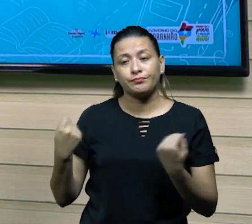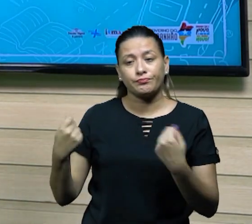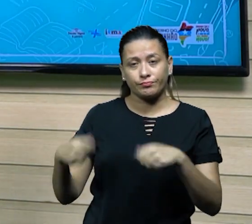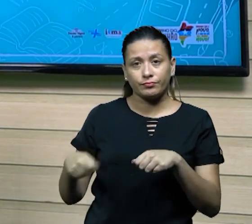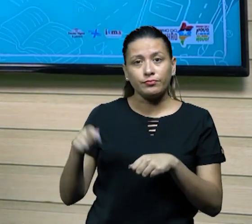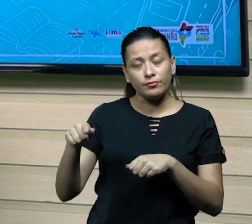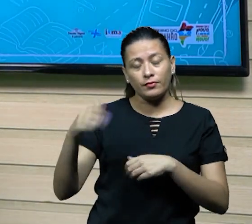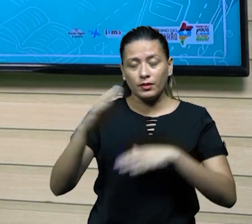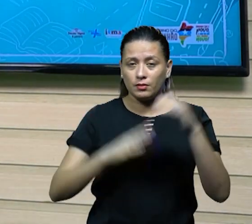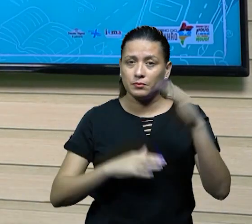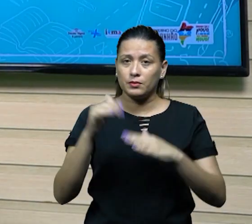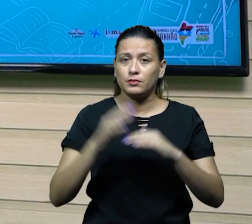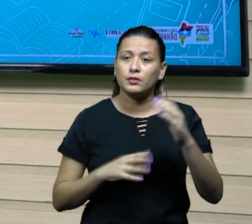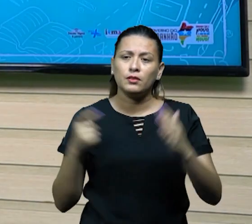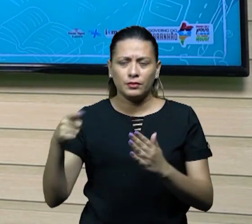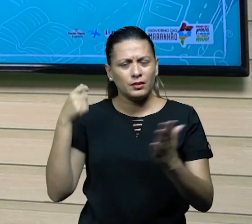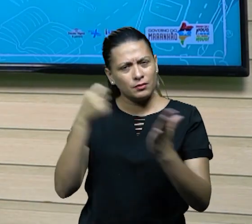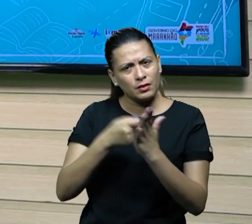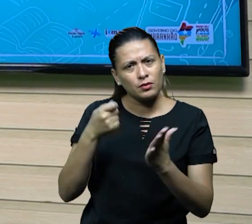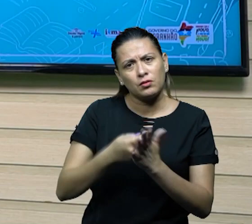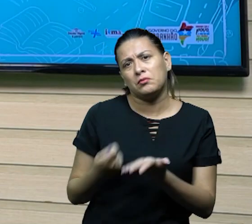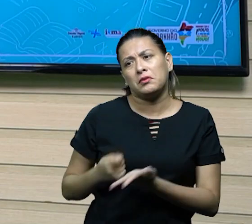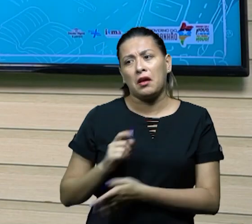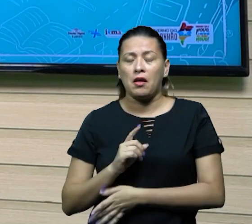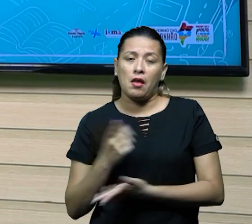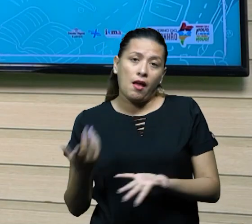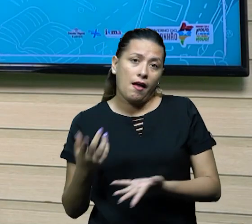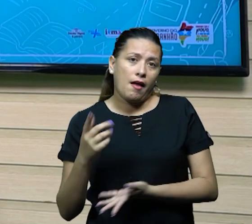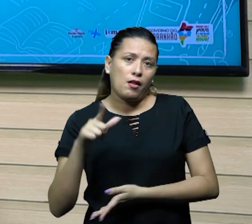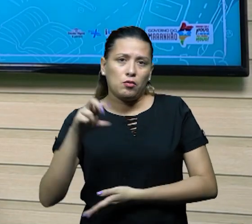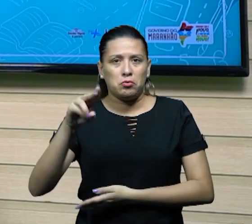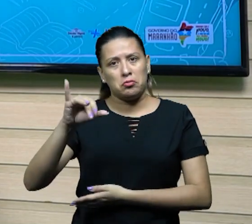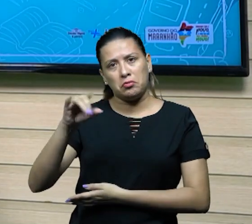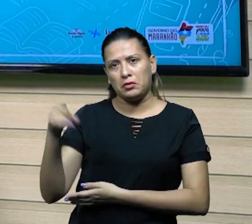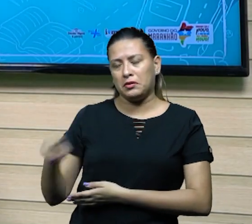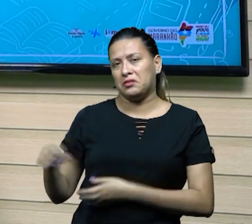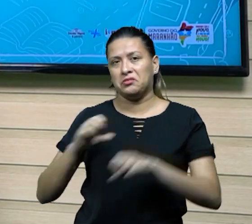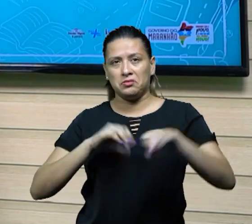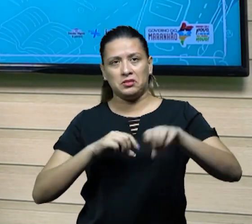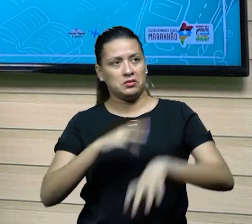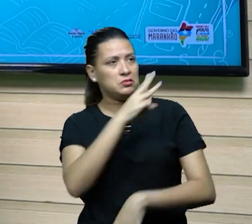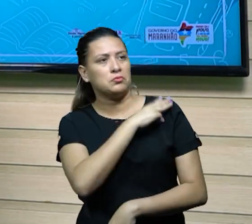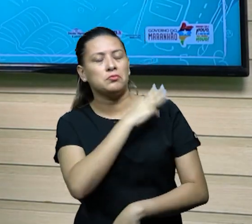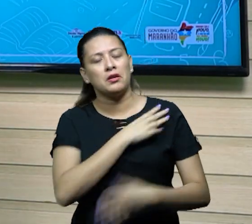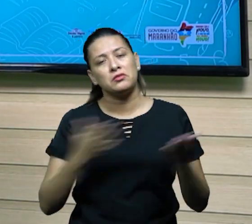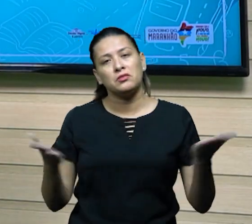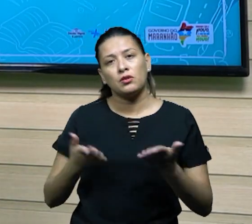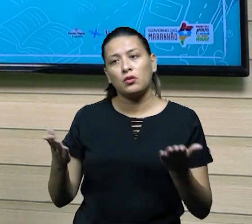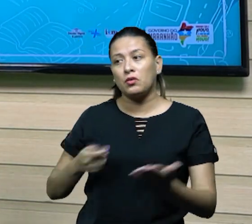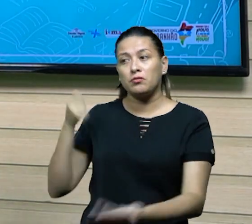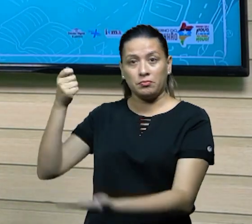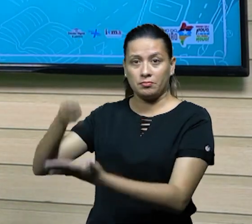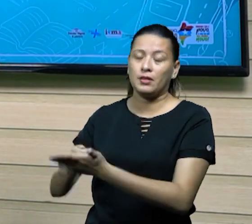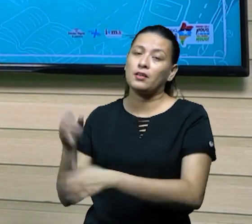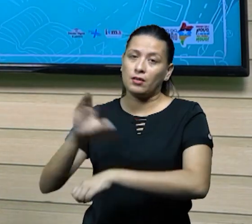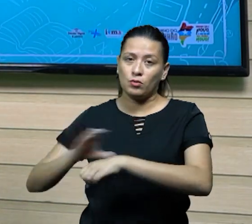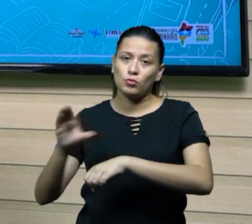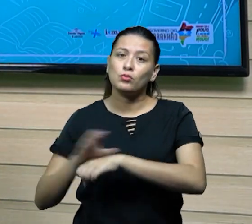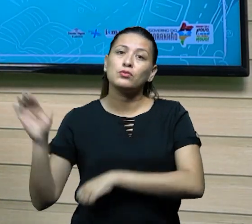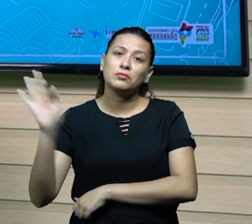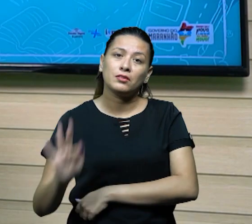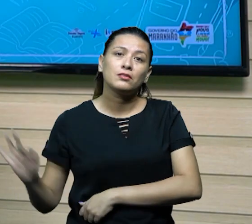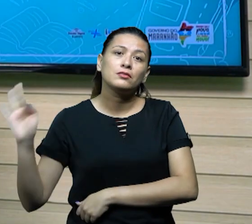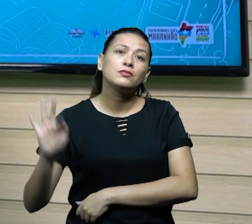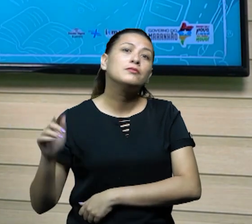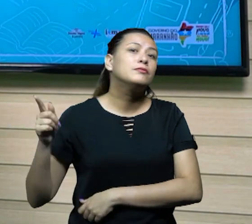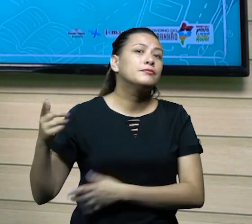enquanto líder, se você capacita esse seu funcionário, você vai poder cobrar mais dele. Uma coisa é o Luiz Guterres de nível médio. Eu